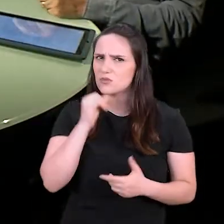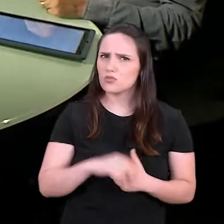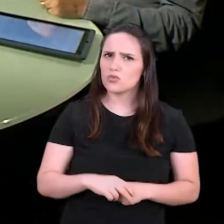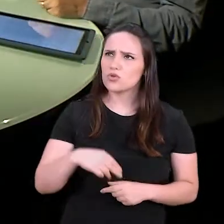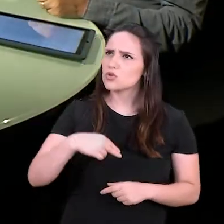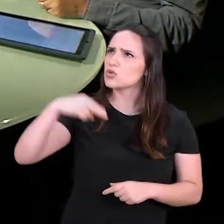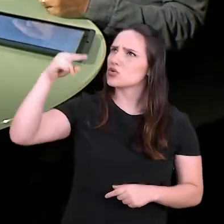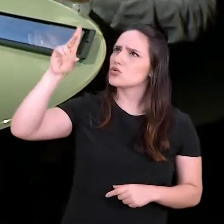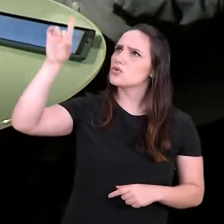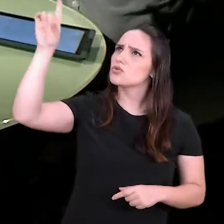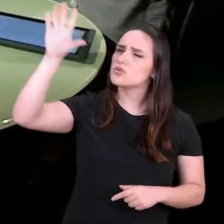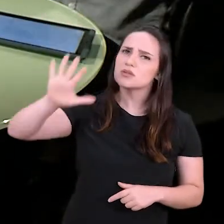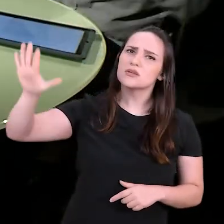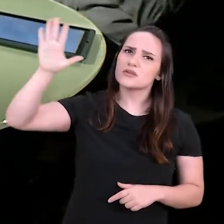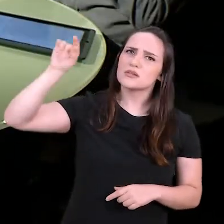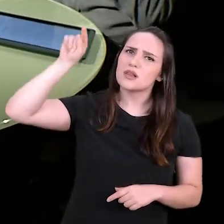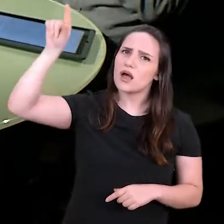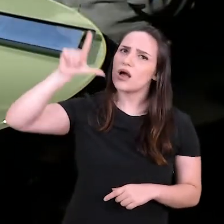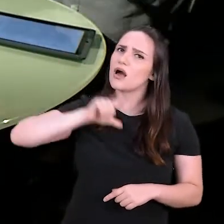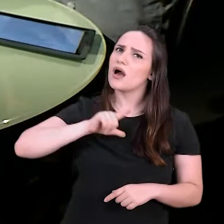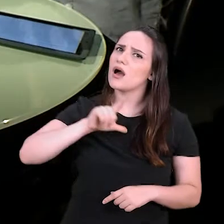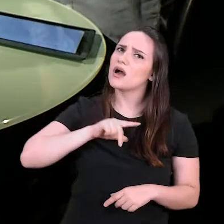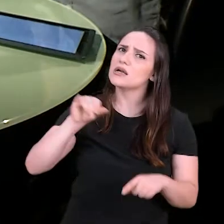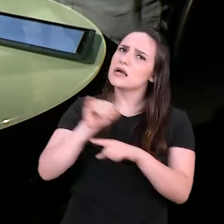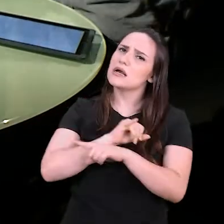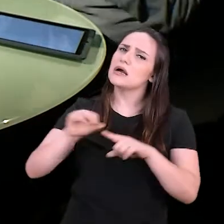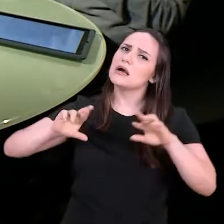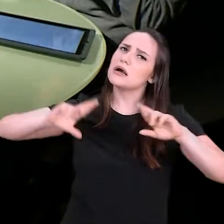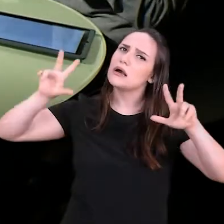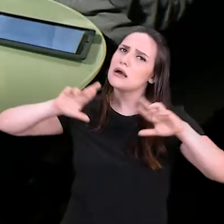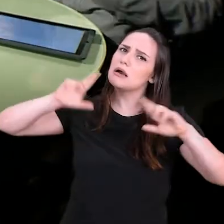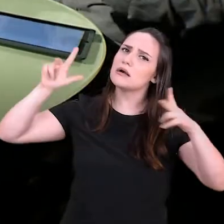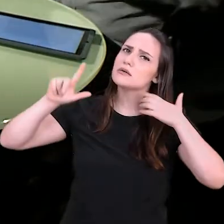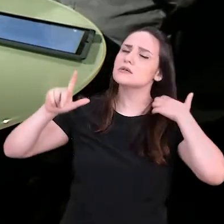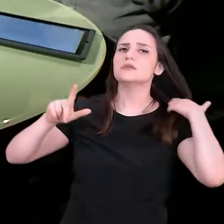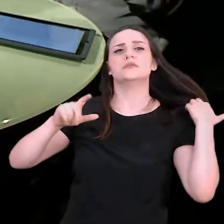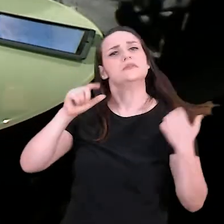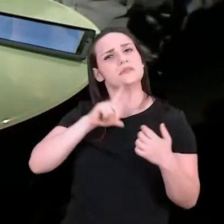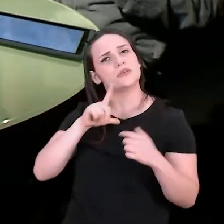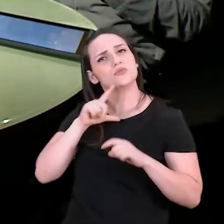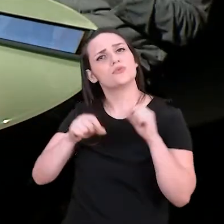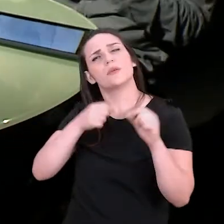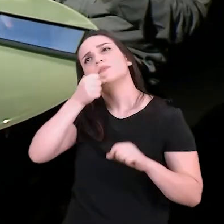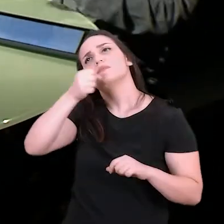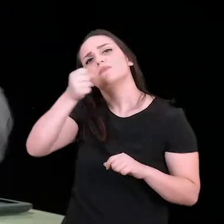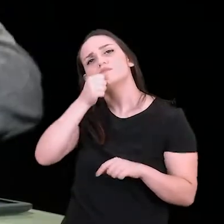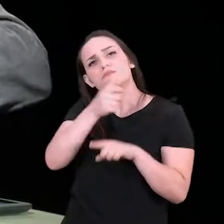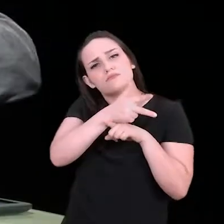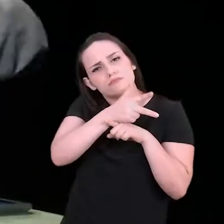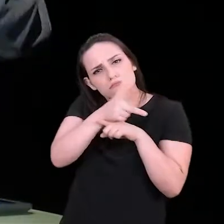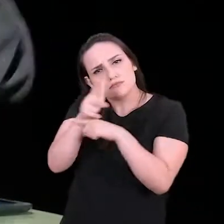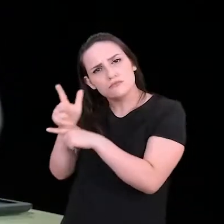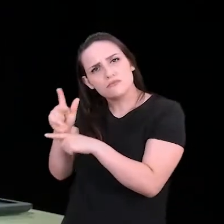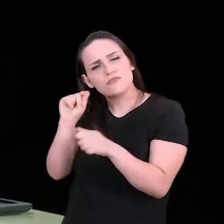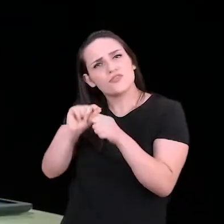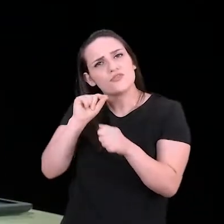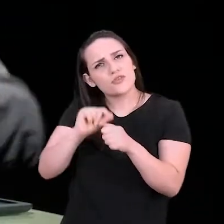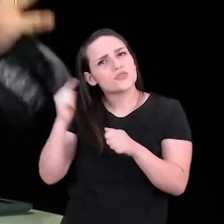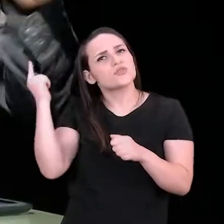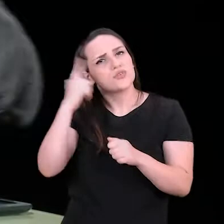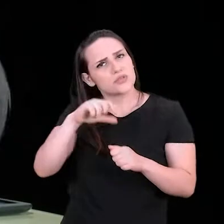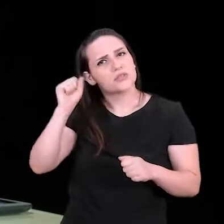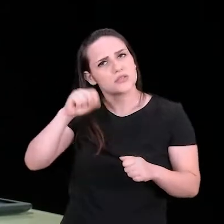mas lá no Nordeste a gente tem uma ação diferenciada, o repórter vai para a rua com o celular e